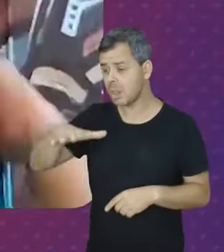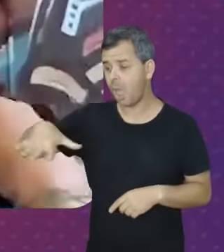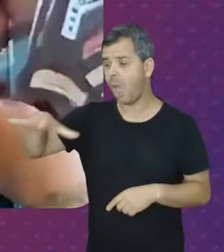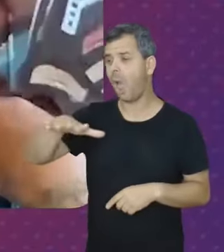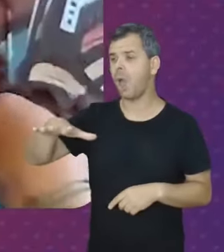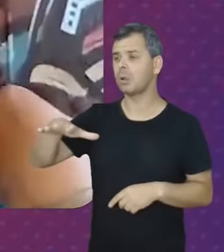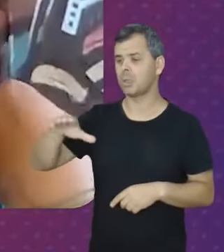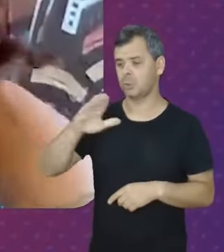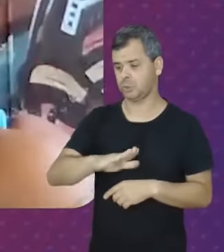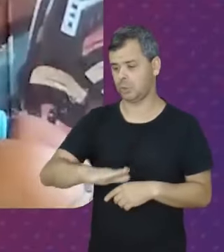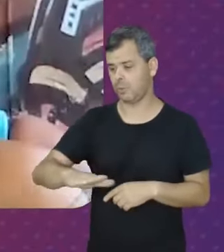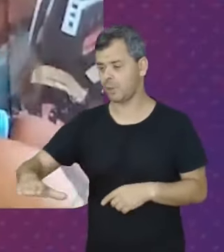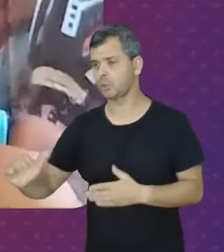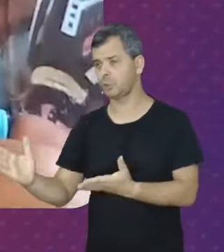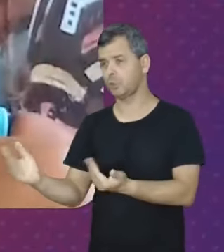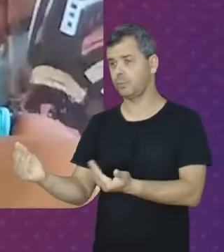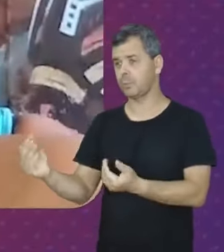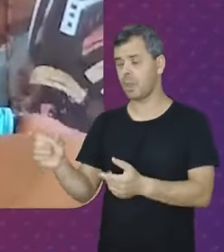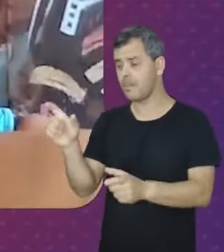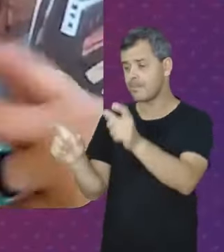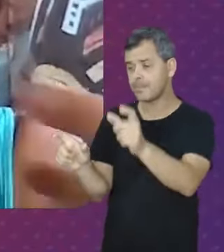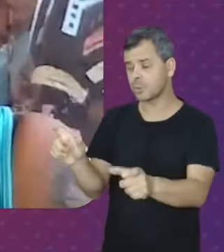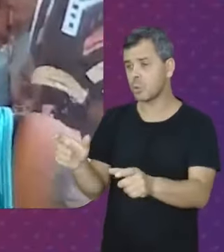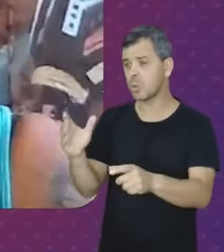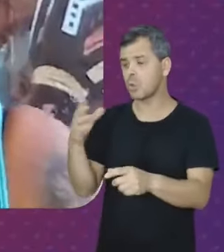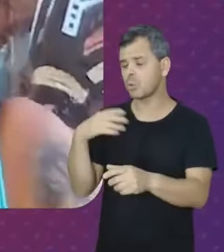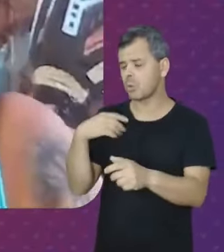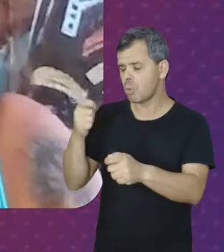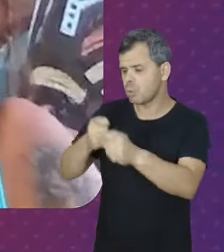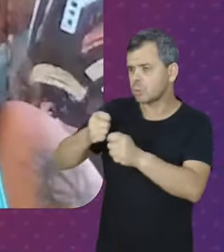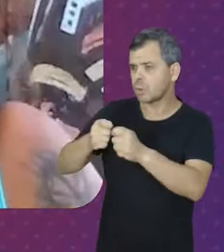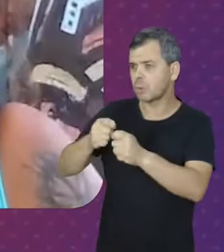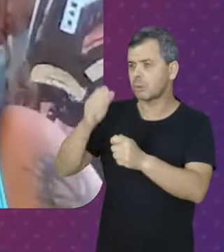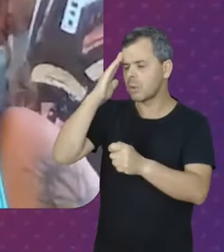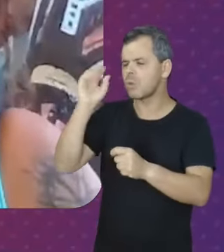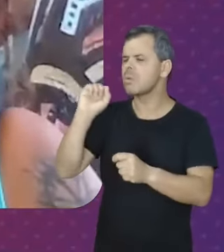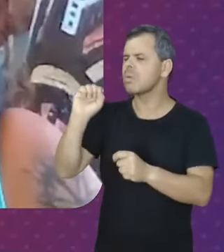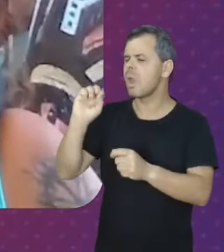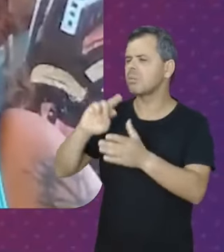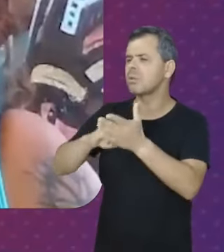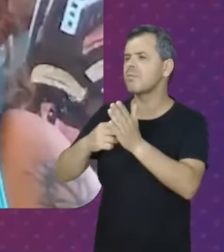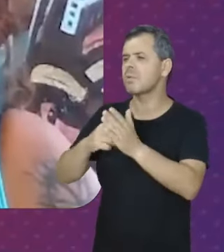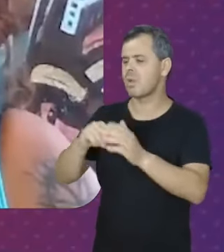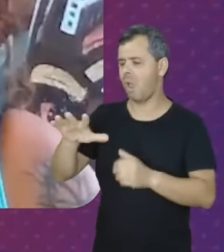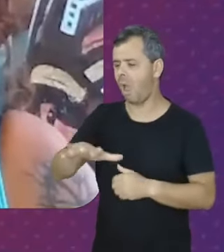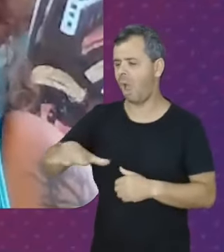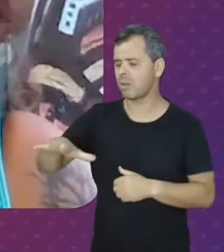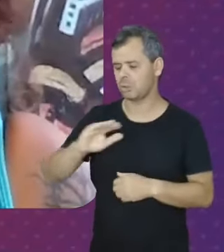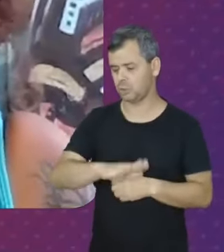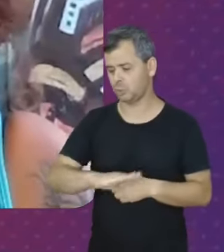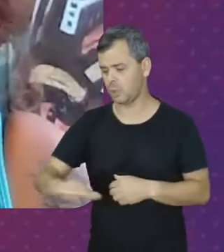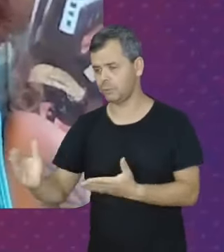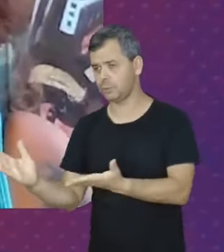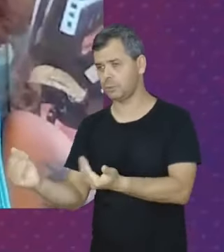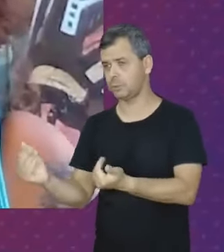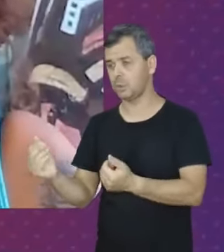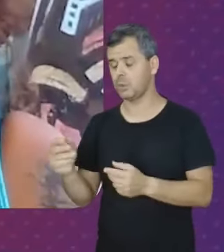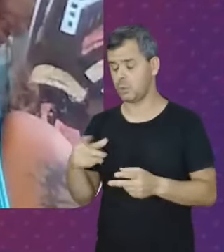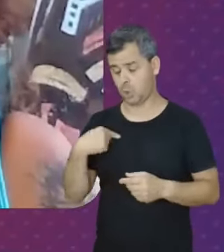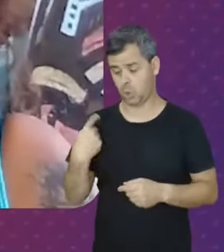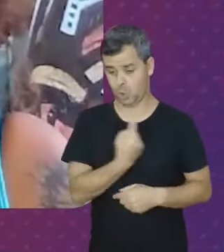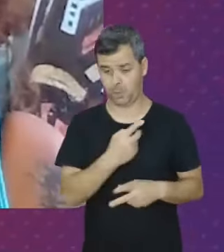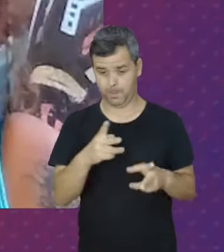infância, que ele seja uma pessoa que tenha conhecimento, domínio do que é a área da infância. Hoje a gente percebe